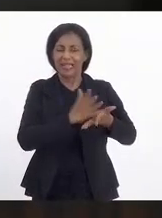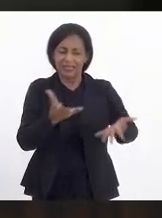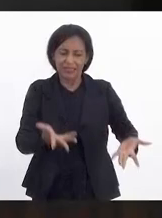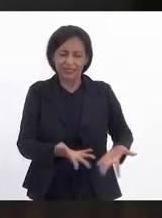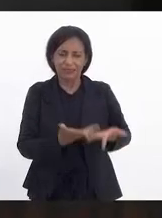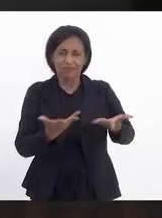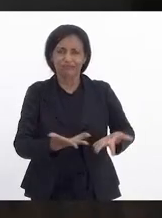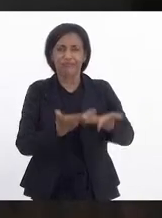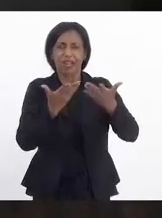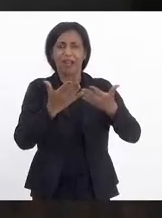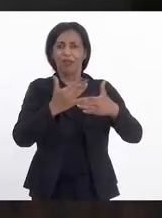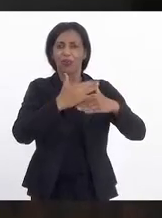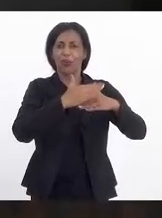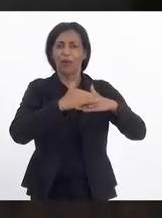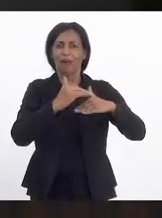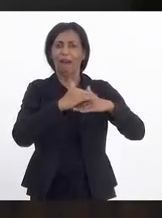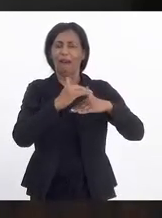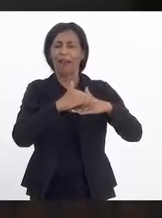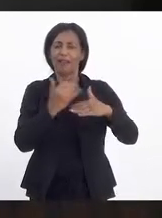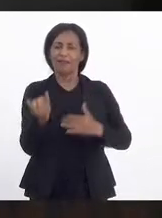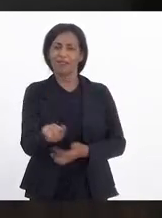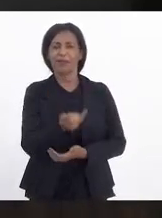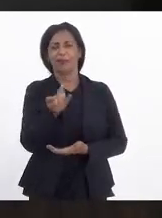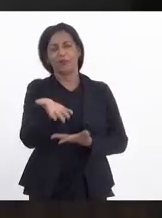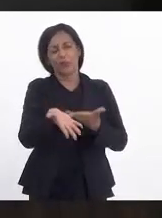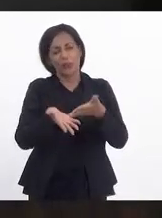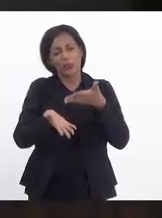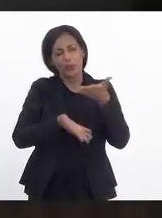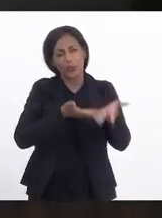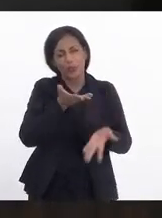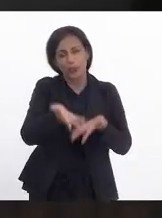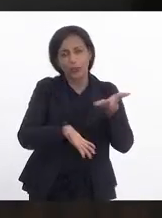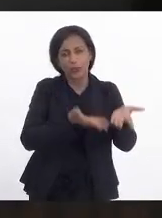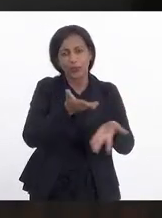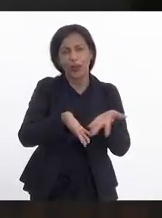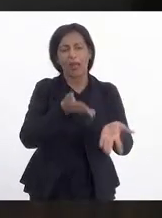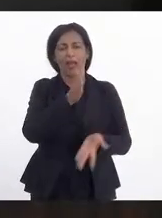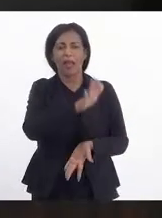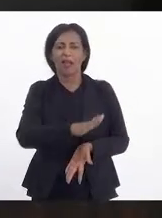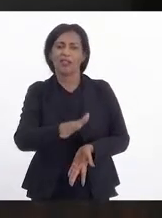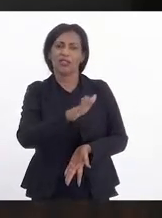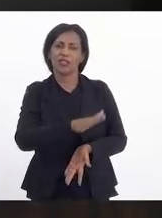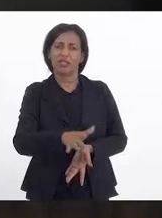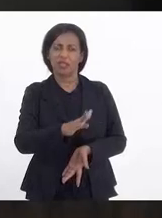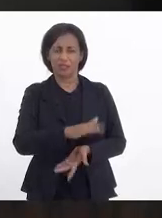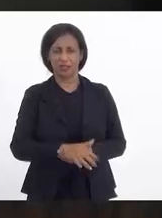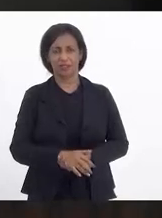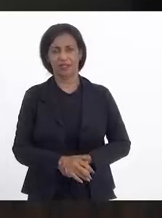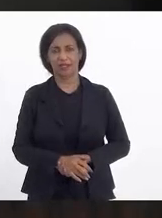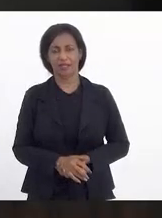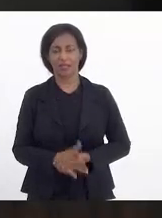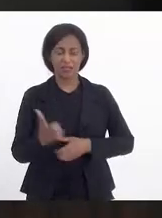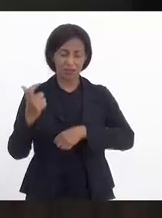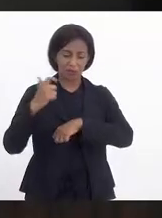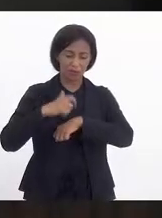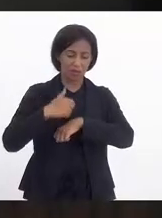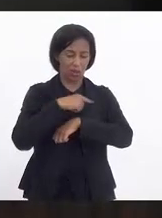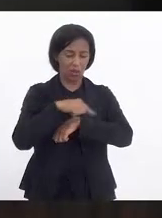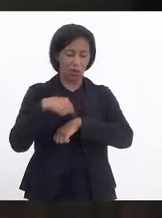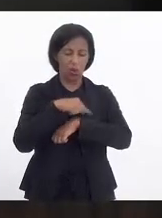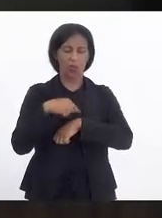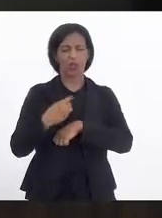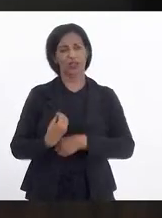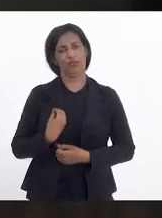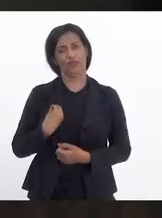estímulo do carinho é muito importante para as crianças nos primeiros dias de vida primeiras horas do